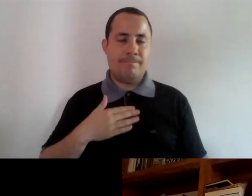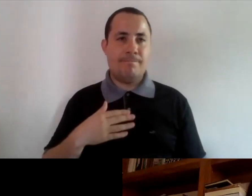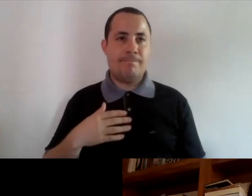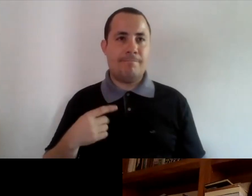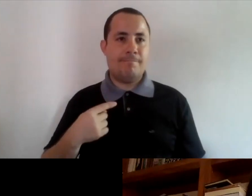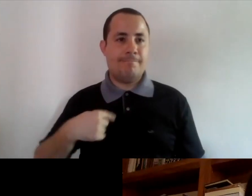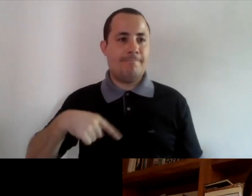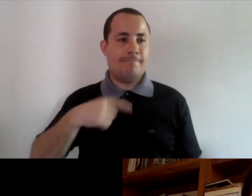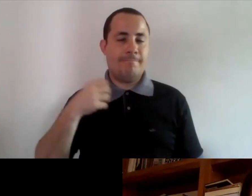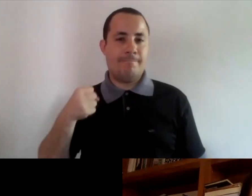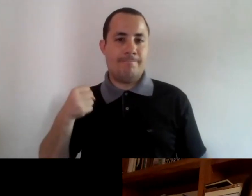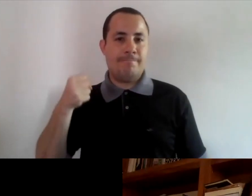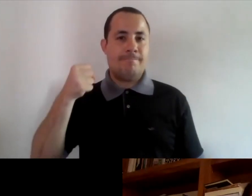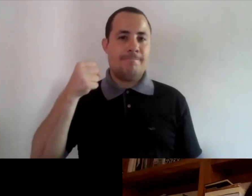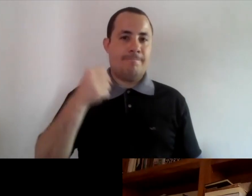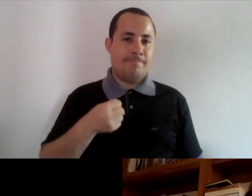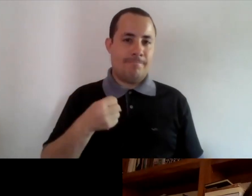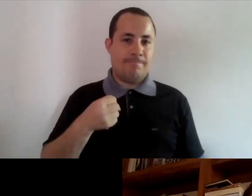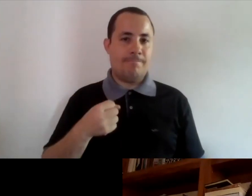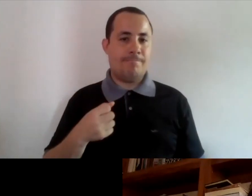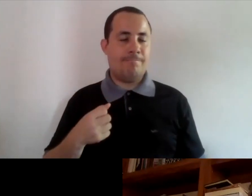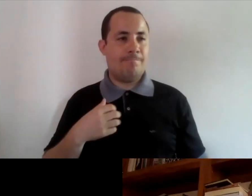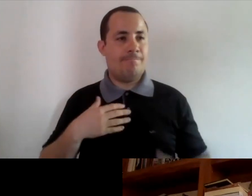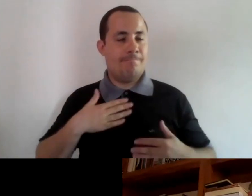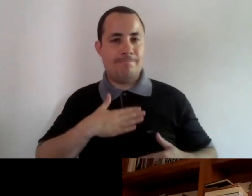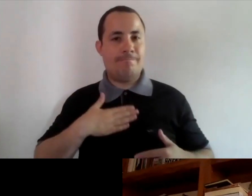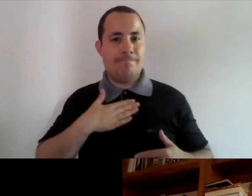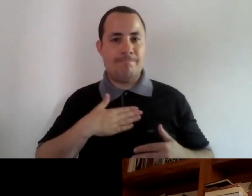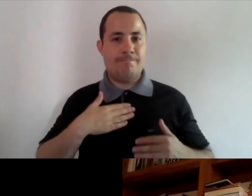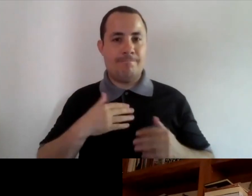muito pessoal, por estar vivendo,